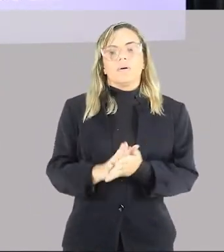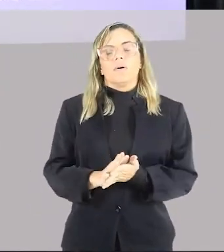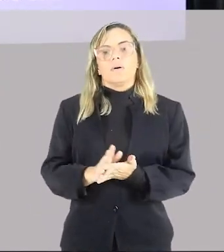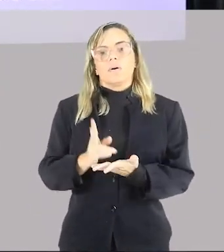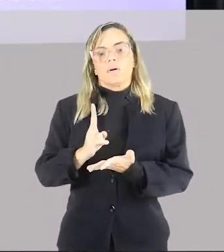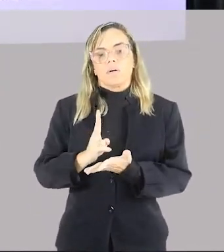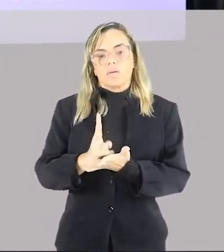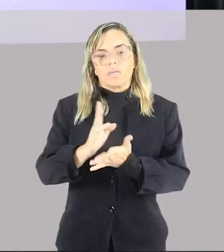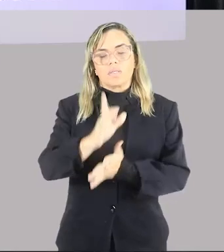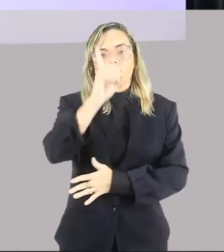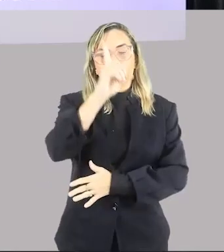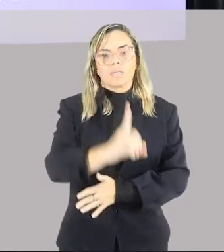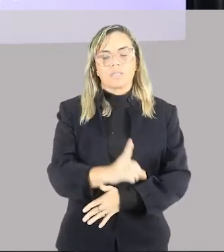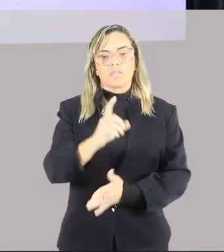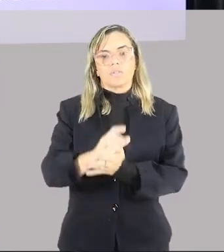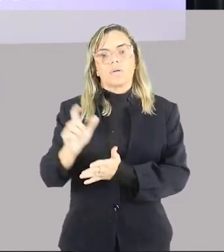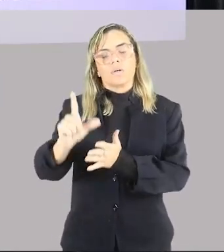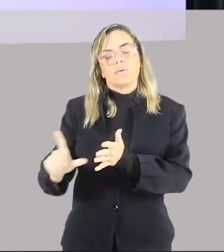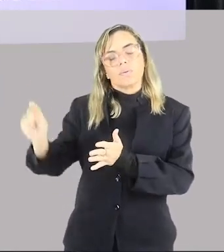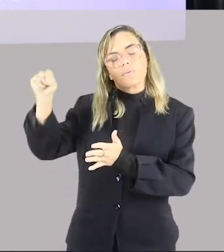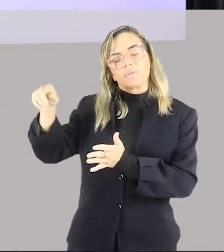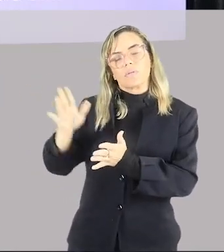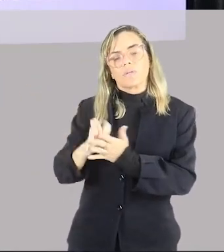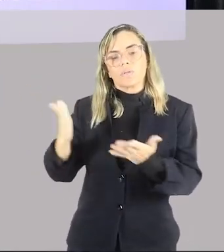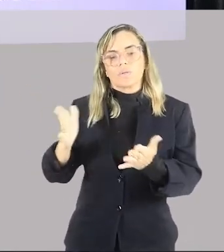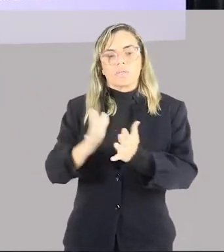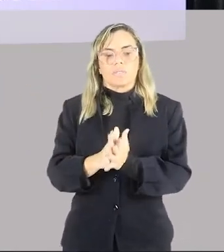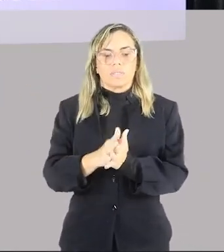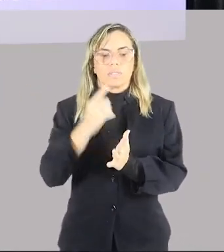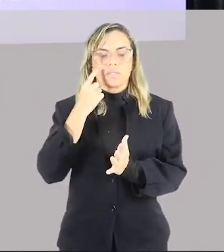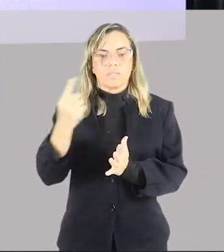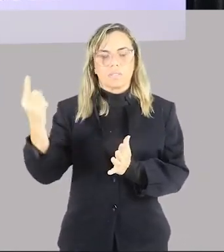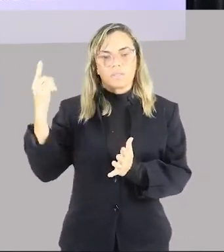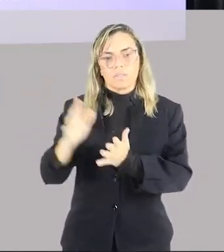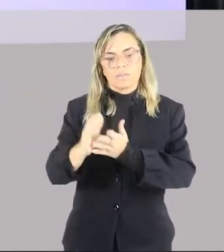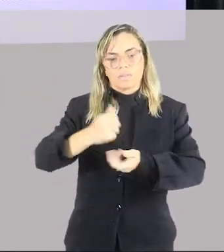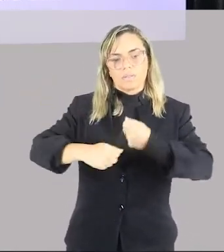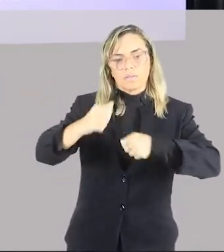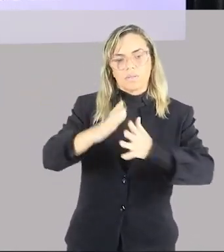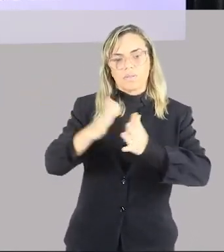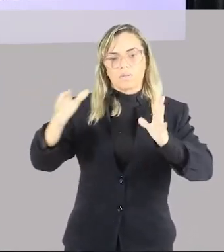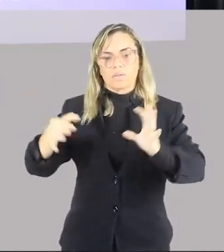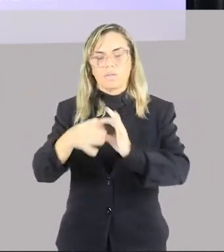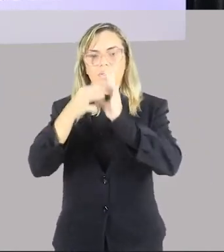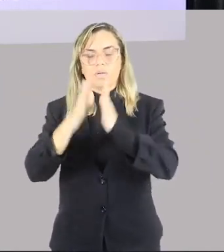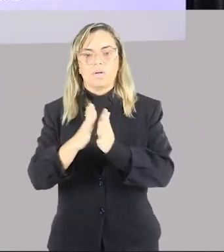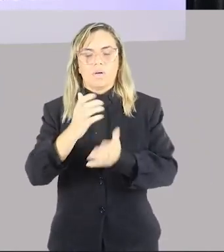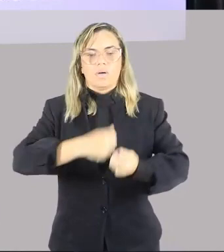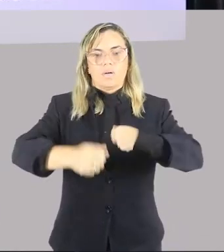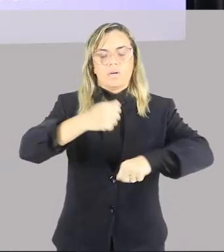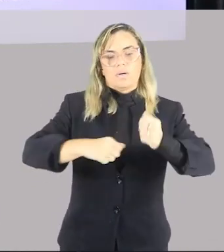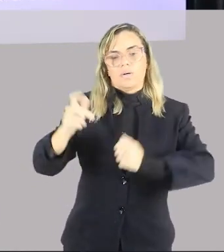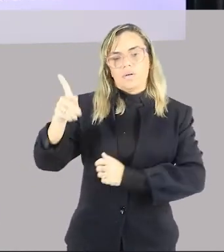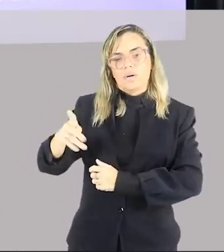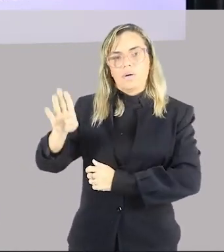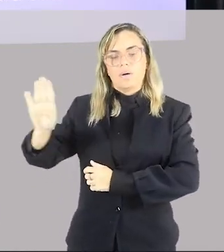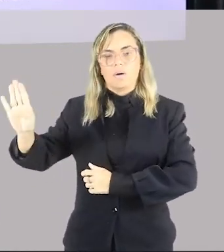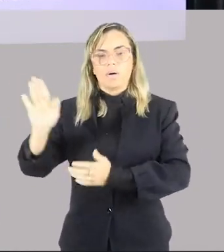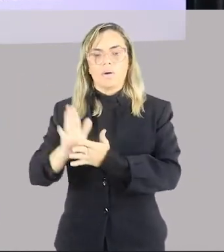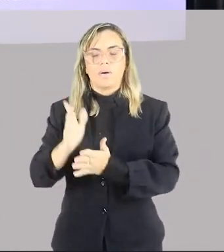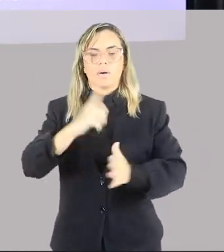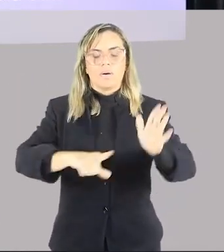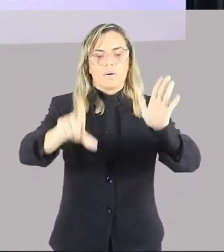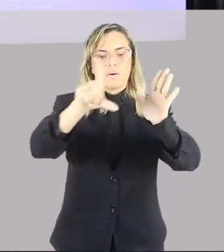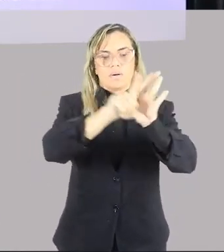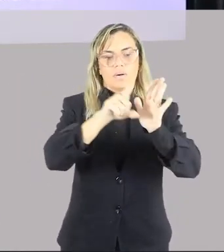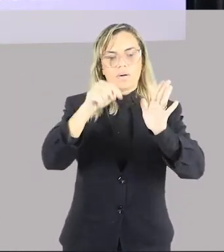ter direito a essa licença. Ou seja, no ato vinculado, você está vinculado, a administração pública está vinculada pela lei a